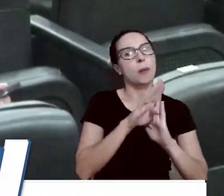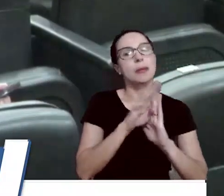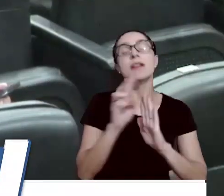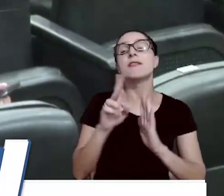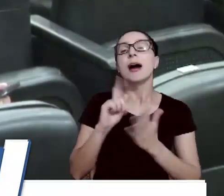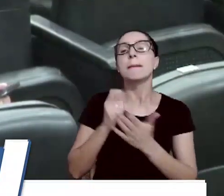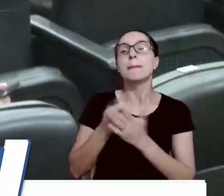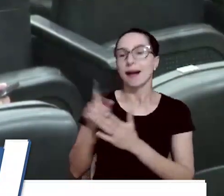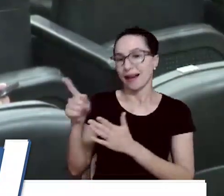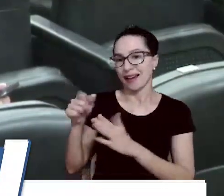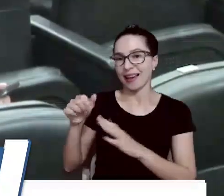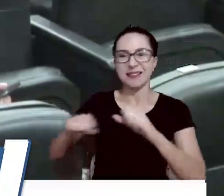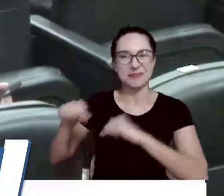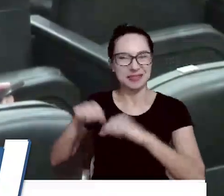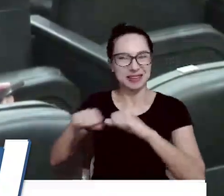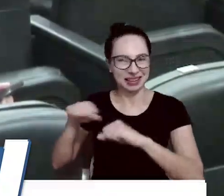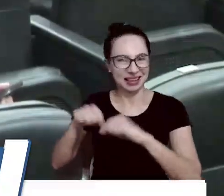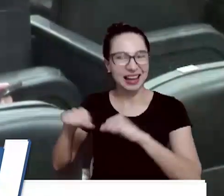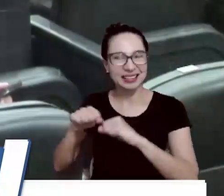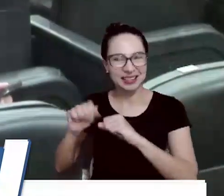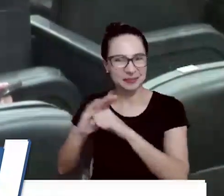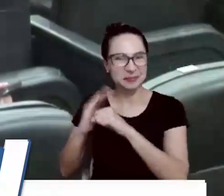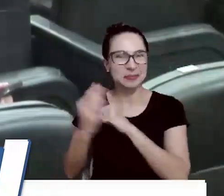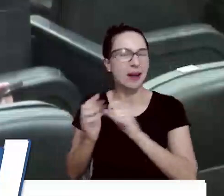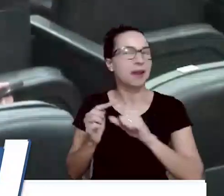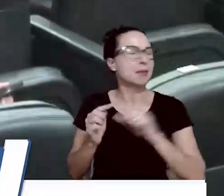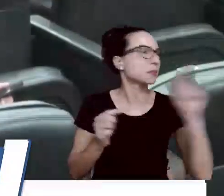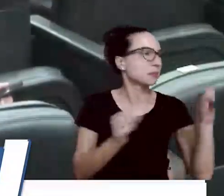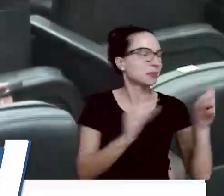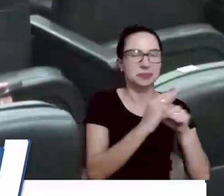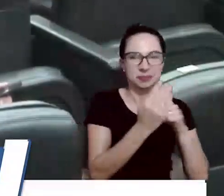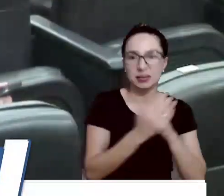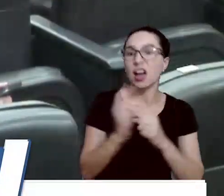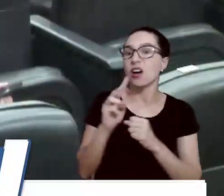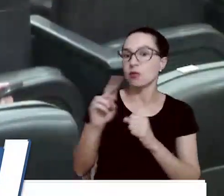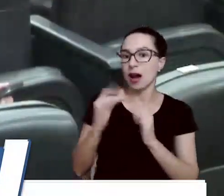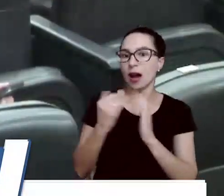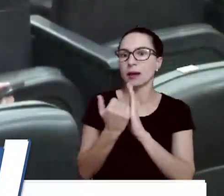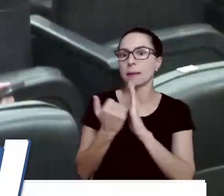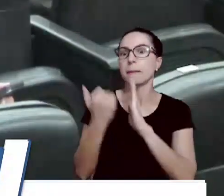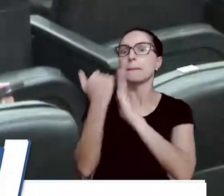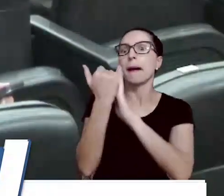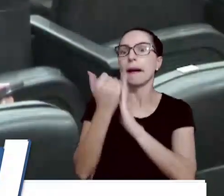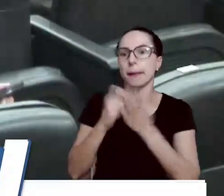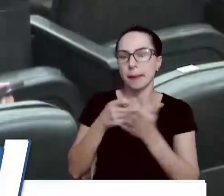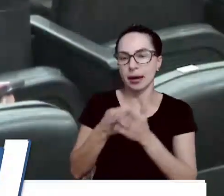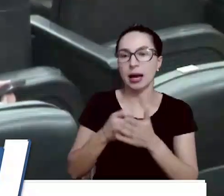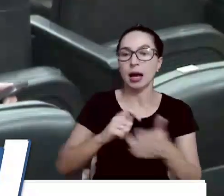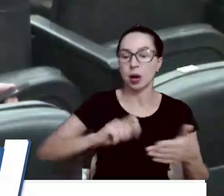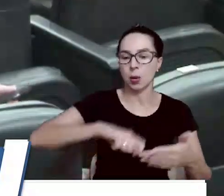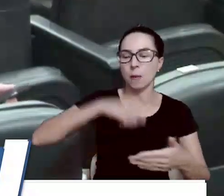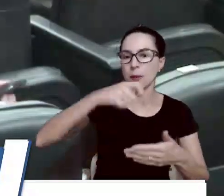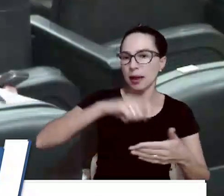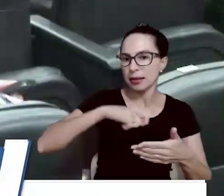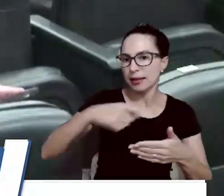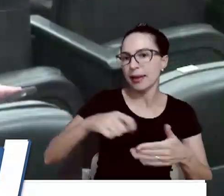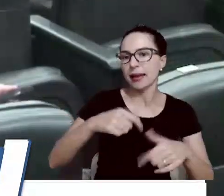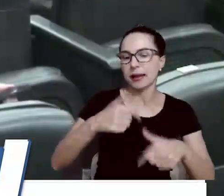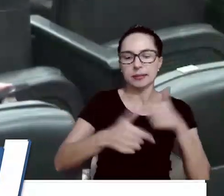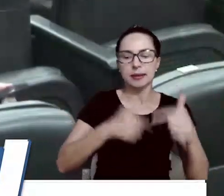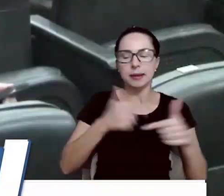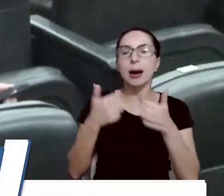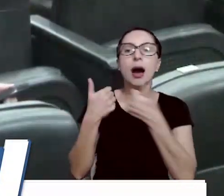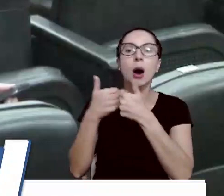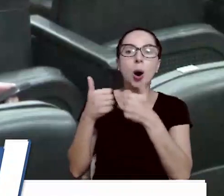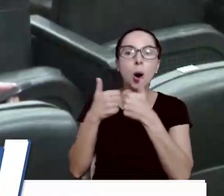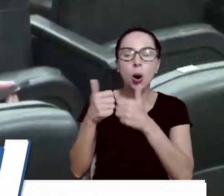que mora num bairro, vai lá para outro bairro, teria que pagar um pouquinho a mais. O pedreiro, o encanador que depende do ônibus para fazer o seu